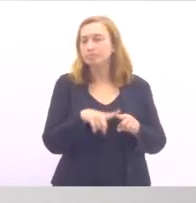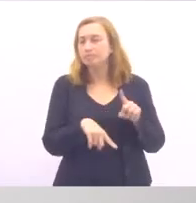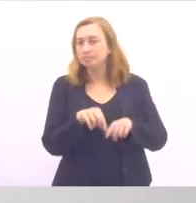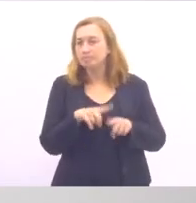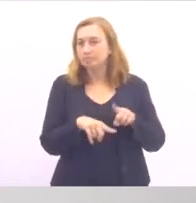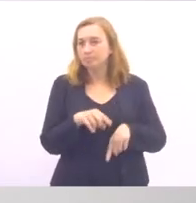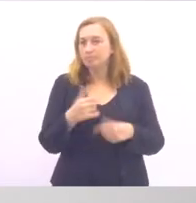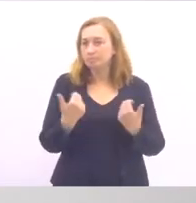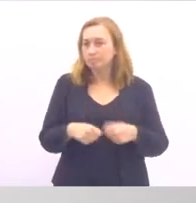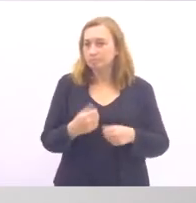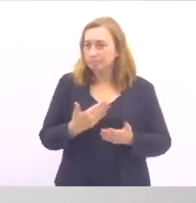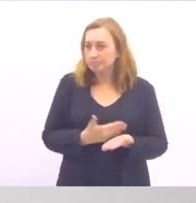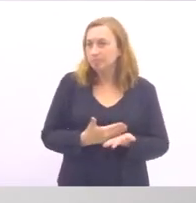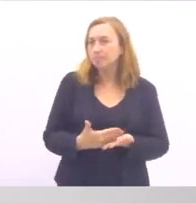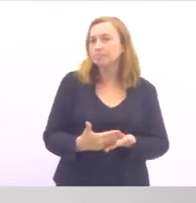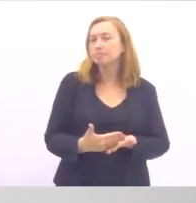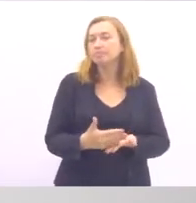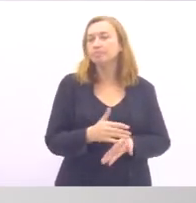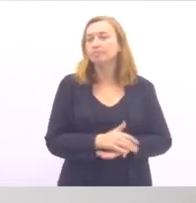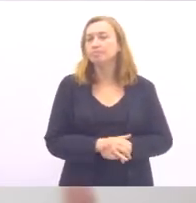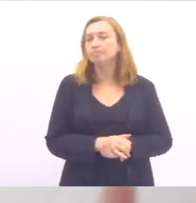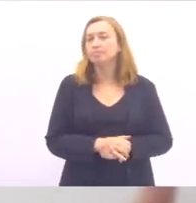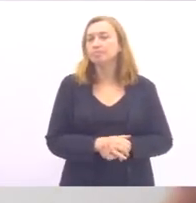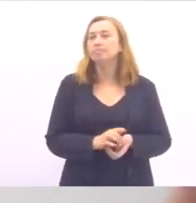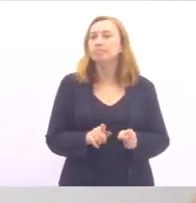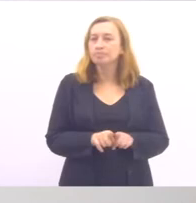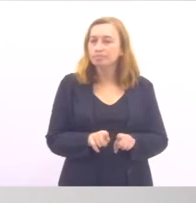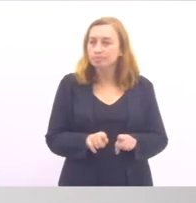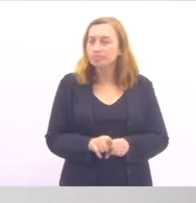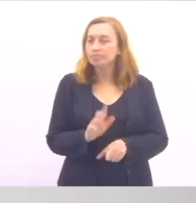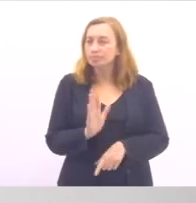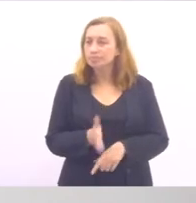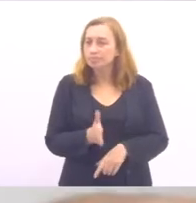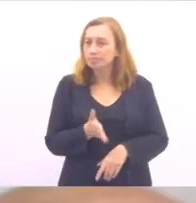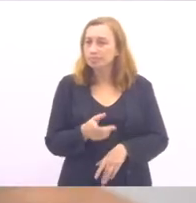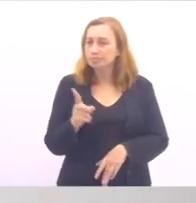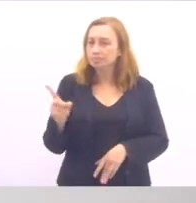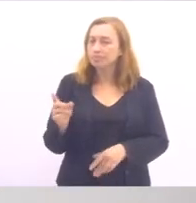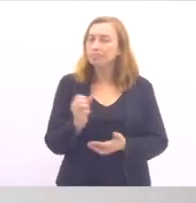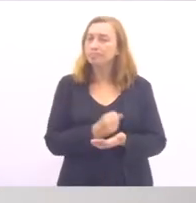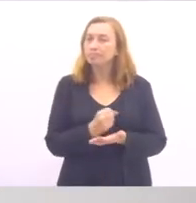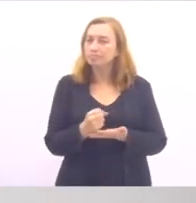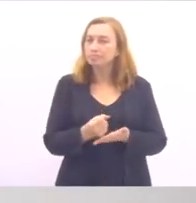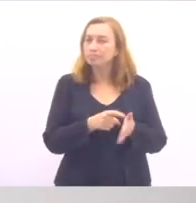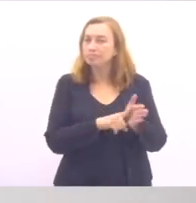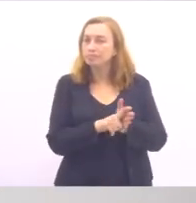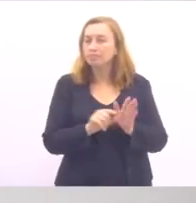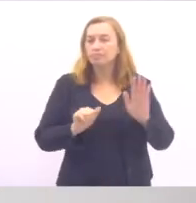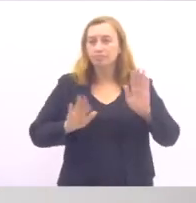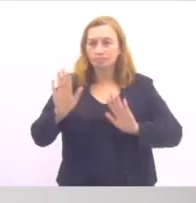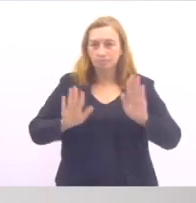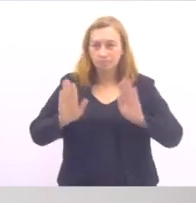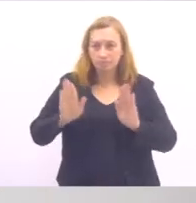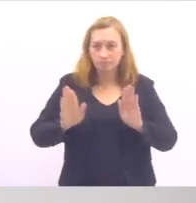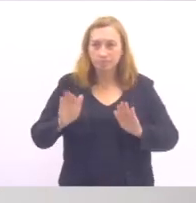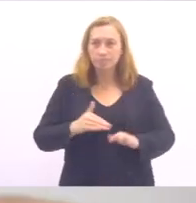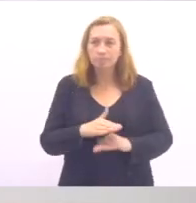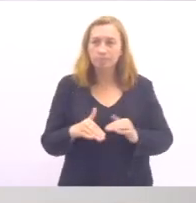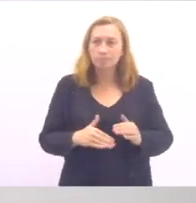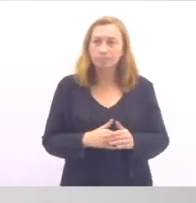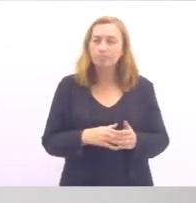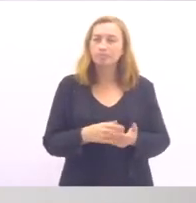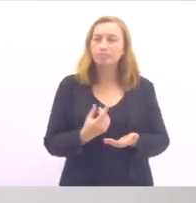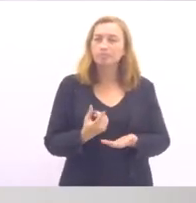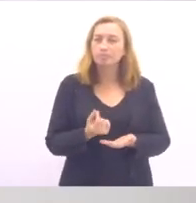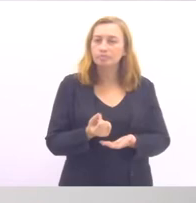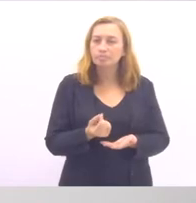precisa aí para dar o pontapé inicial. E também já está sendo lá contratado na licitação, já estão fazendo toda essa